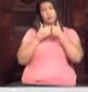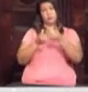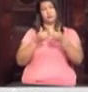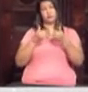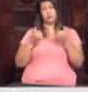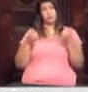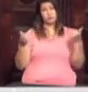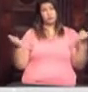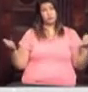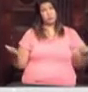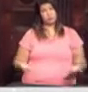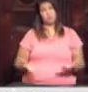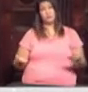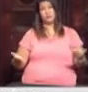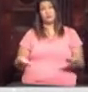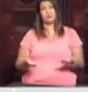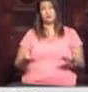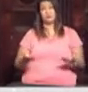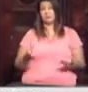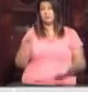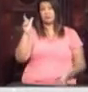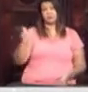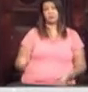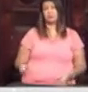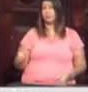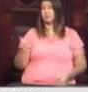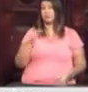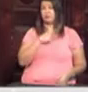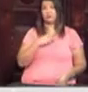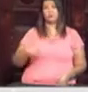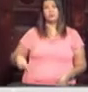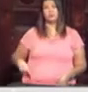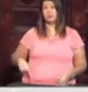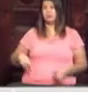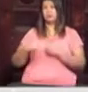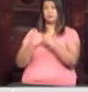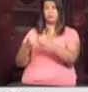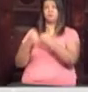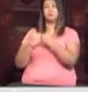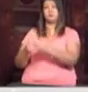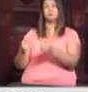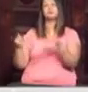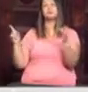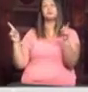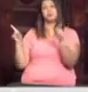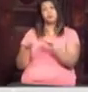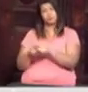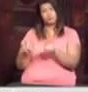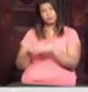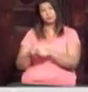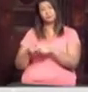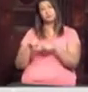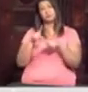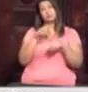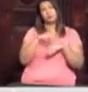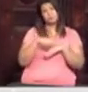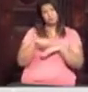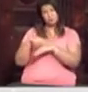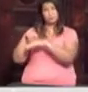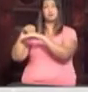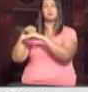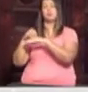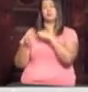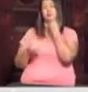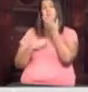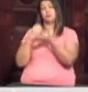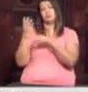Logo hoje, que o presidente da FETranspor também foi conduzido coercitivamente para